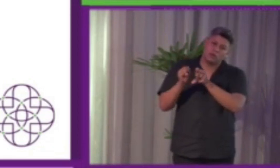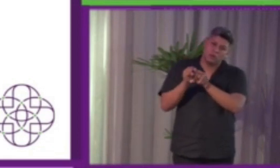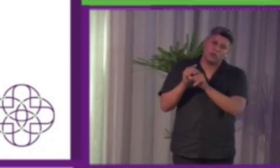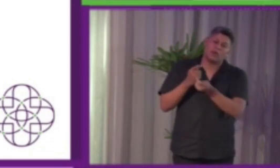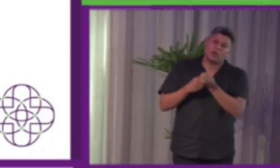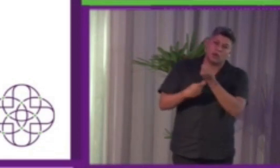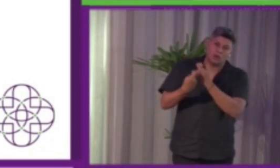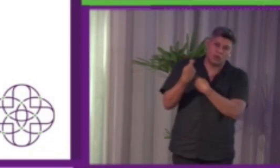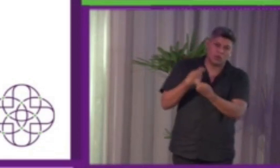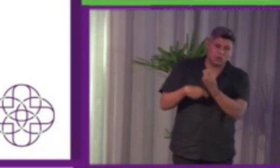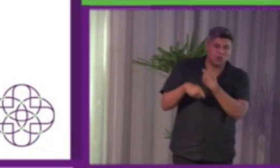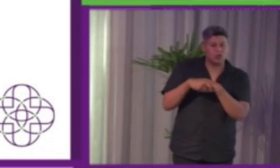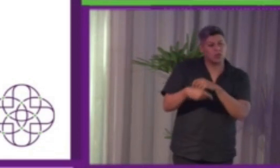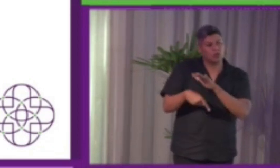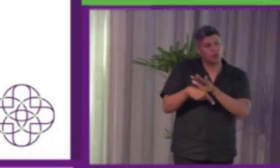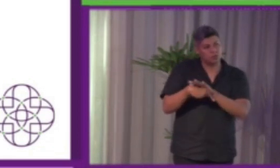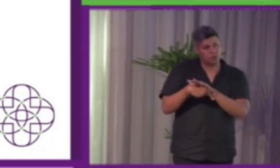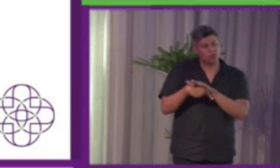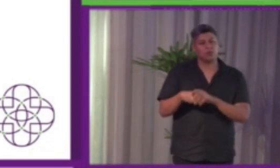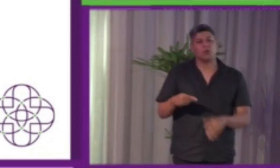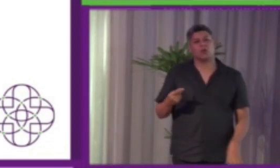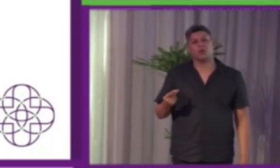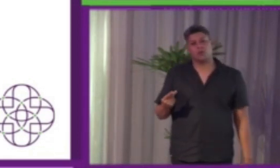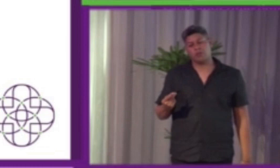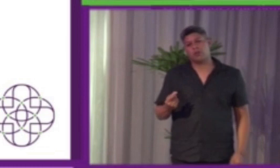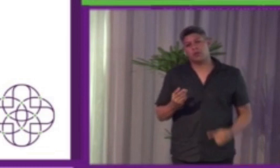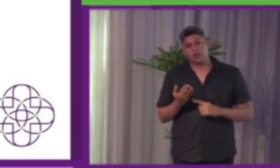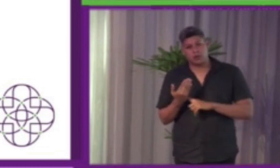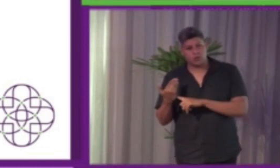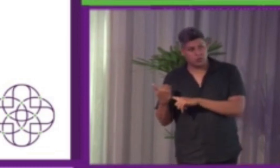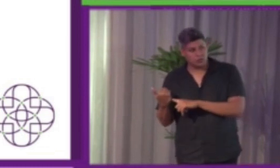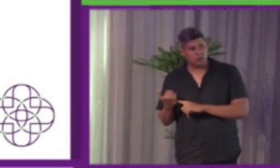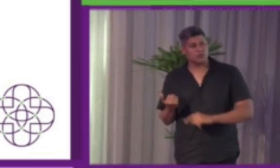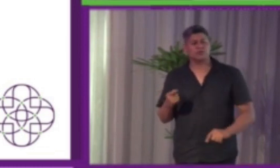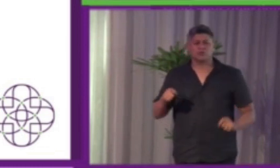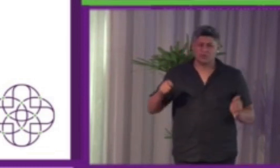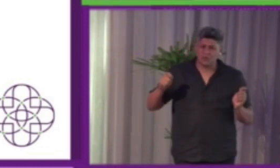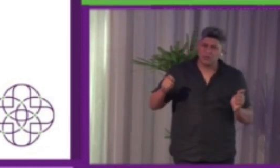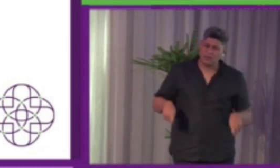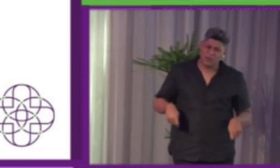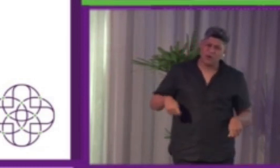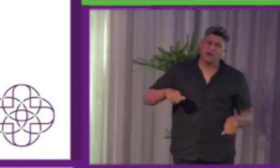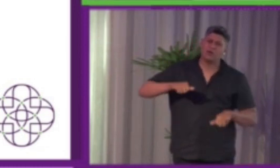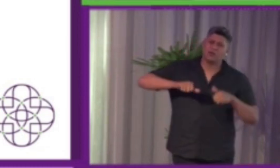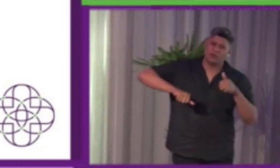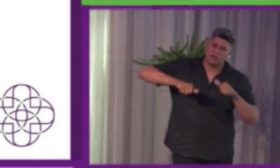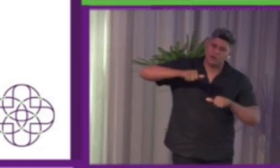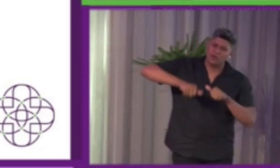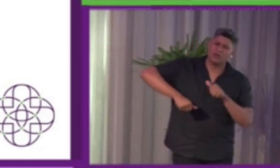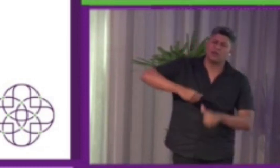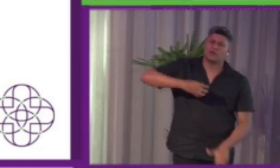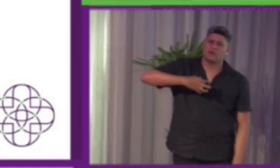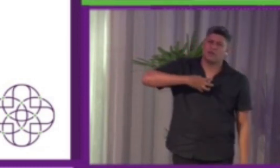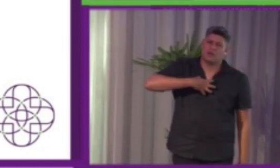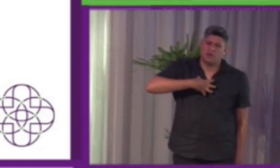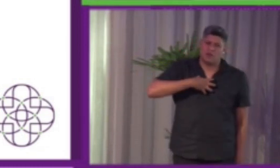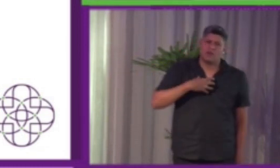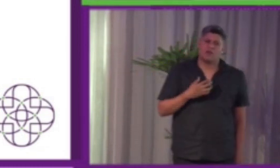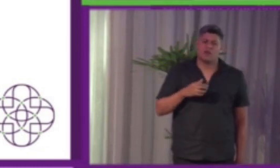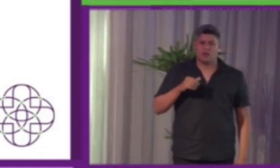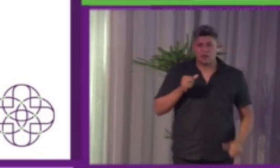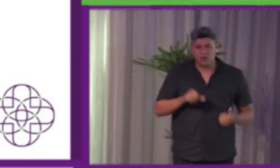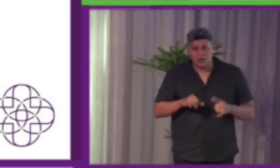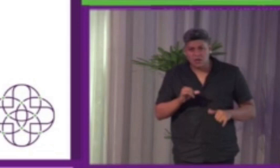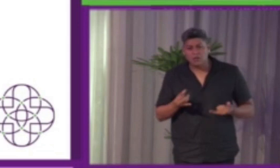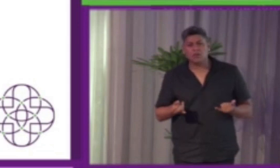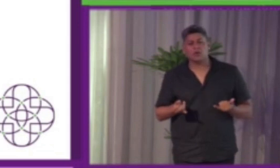econômicos advindos da incorporação dessa tecnologia. É possível avaliar tanto os impactos clínicos quanto os impactos econômicos por meio de